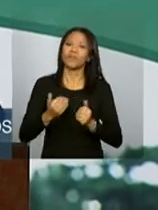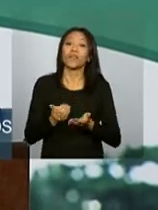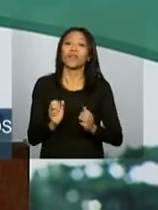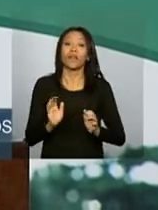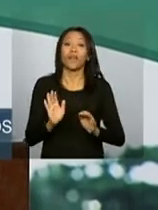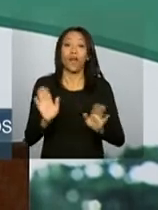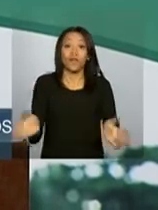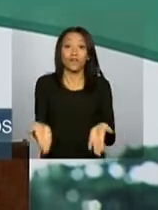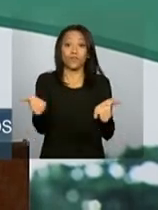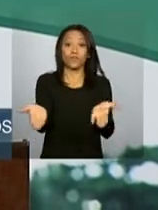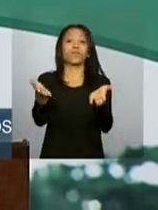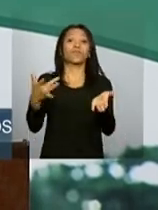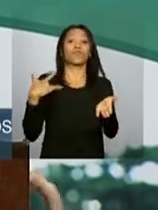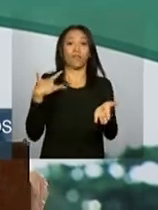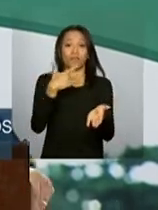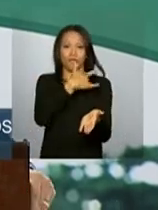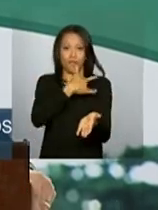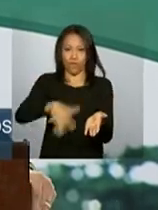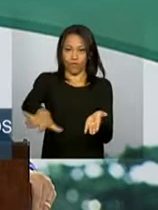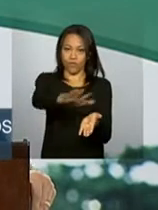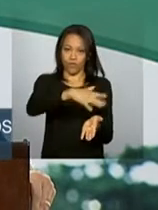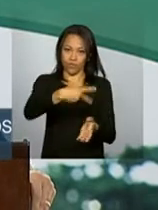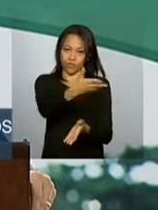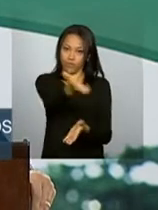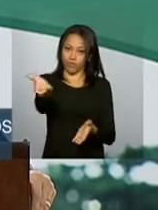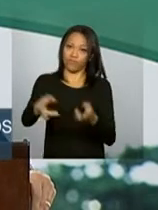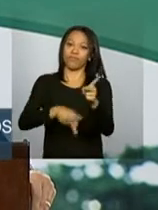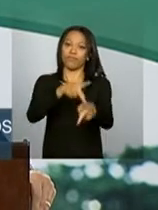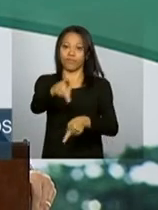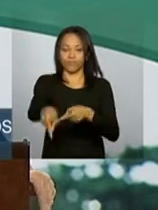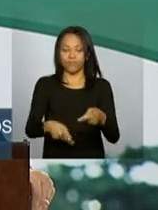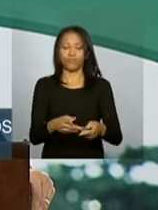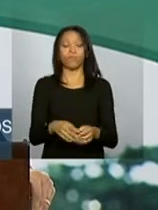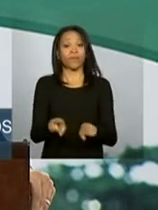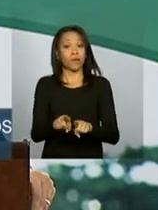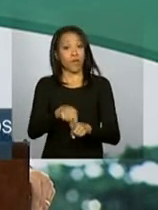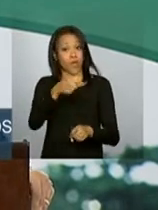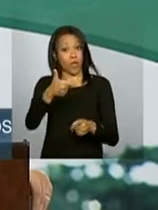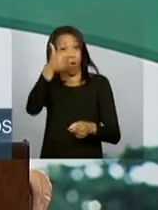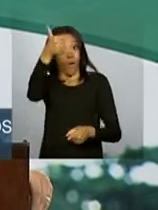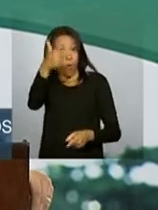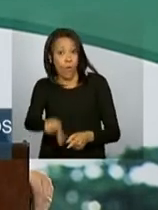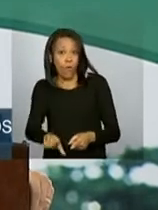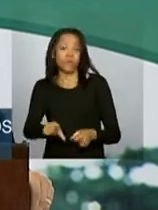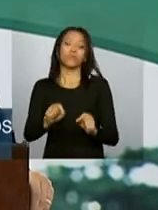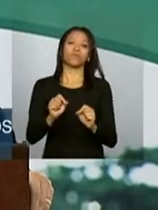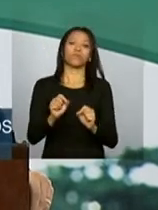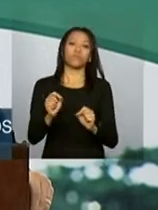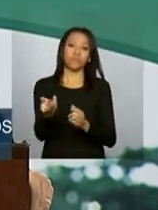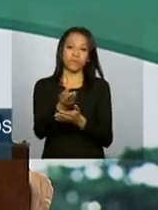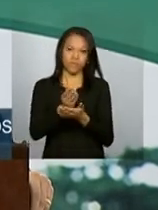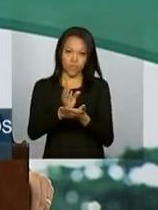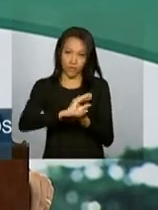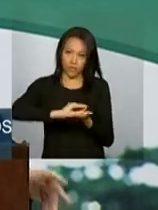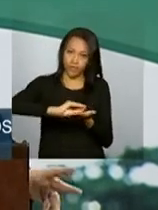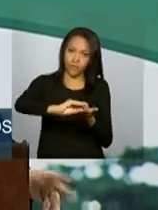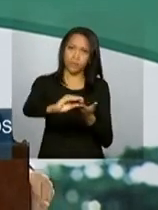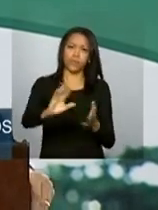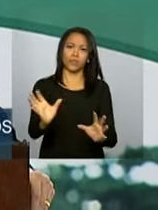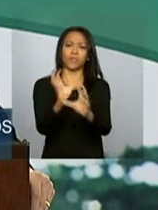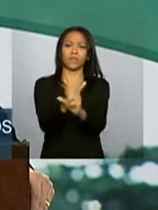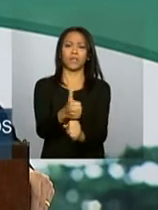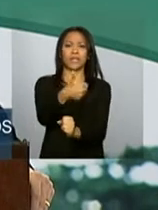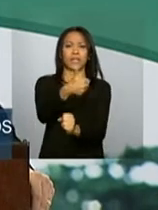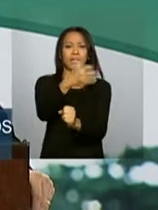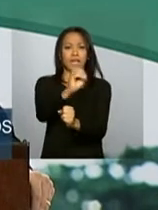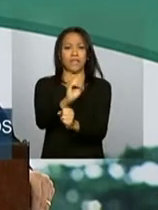do nosso país. E hoje estamos lançando mais um conjunto de investimentos em saneamento, que somam 10